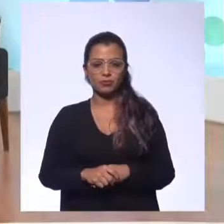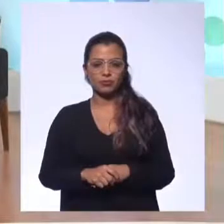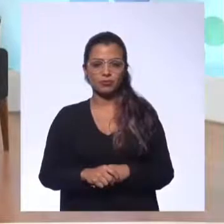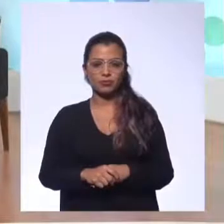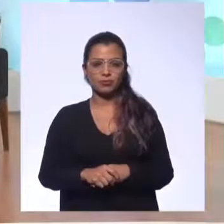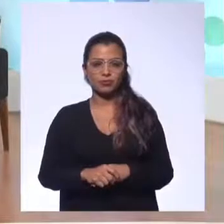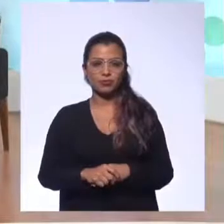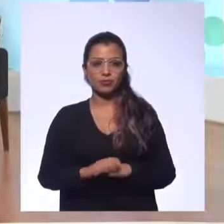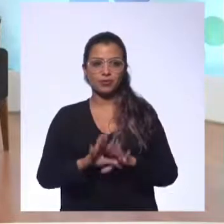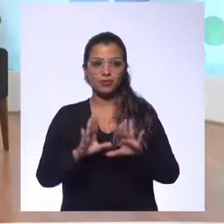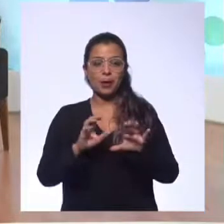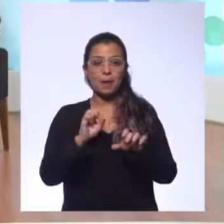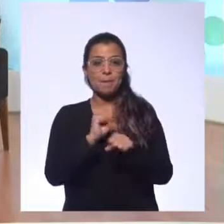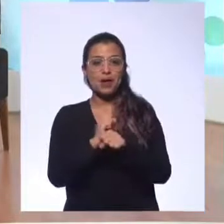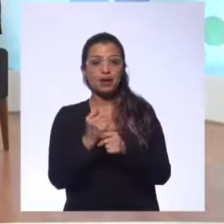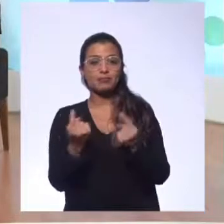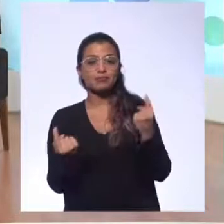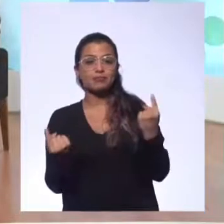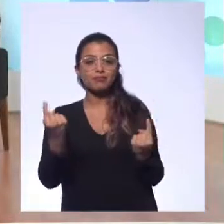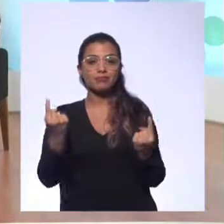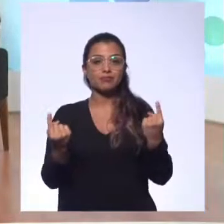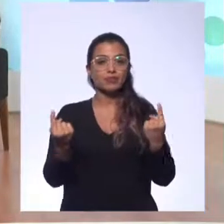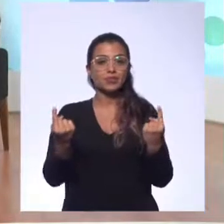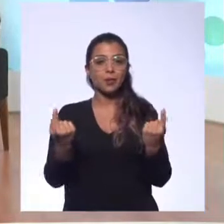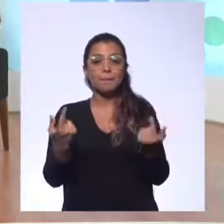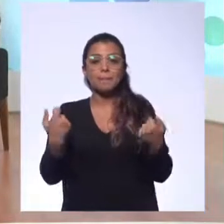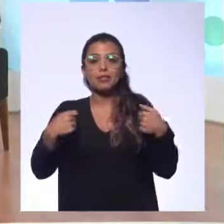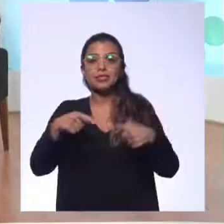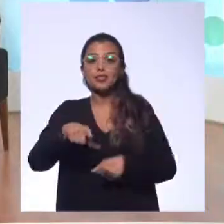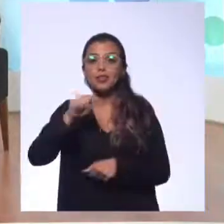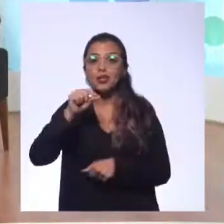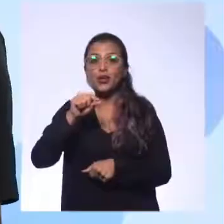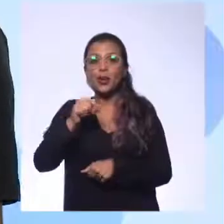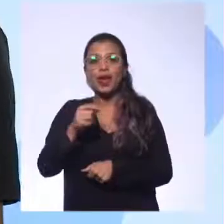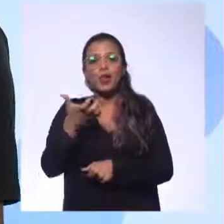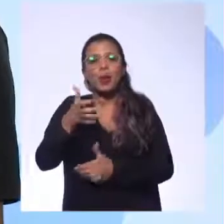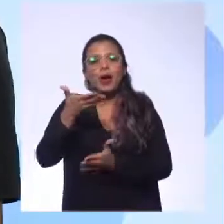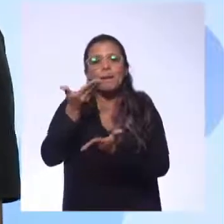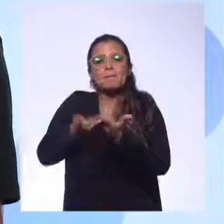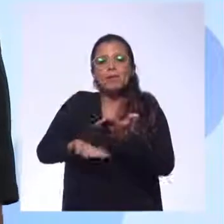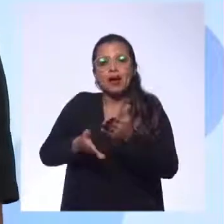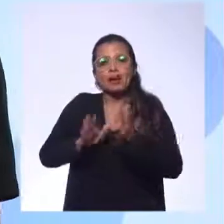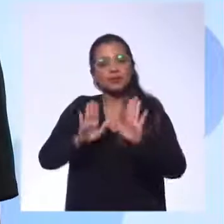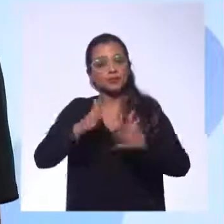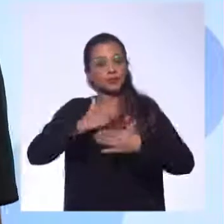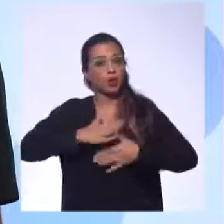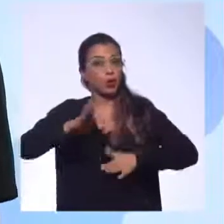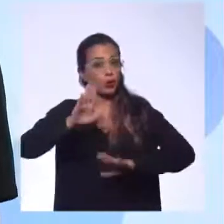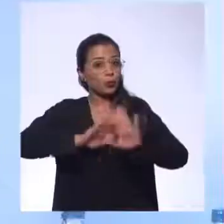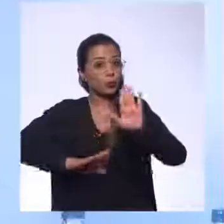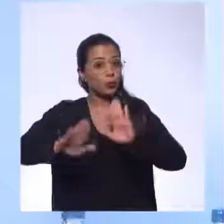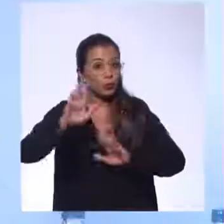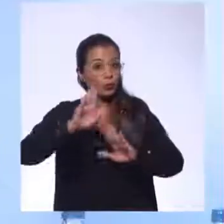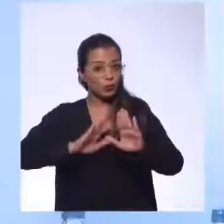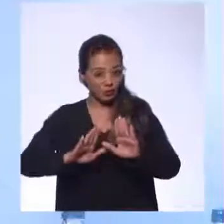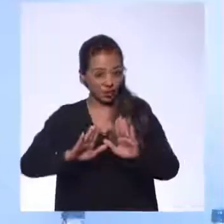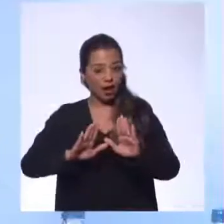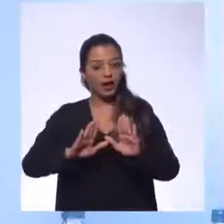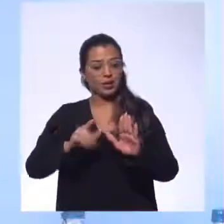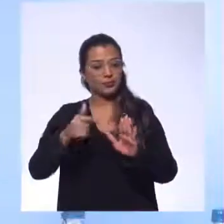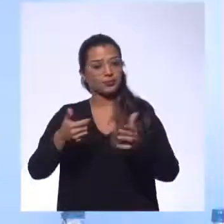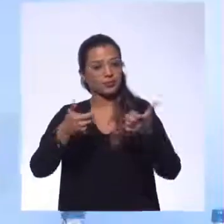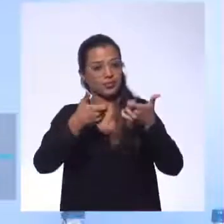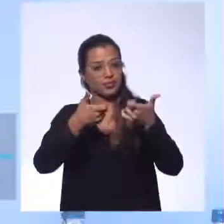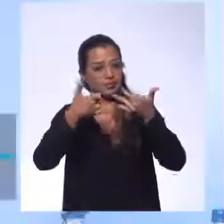tudo. Parou tudo. Você está de um lado ou está do outro, pelo amor de Deus. Então, ele é aquele famoso que não quer perder, né? Ó, então, cuidado, eu vou defender os dois lados. Eu vou fazer uma